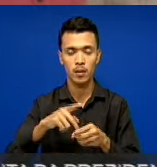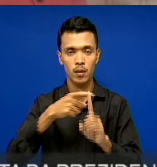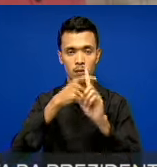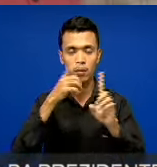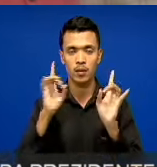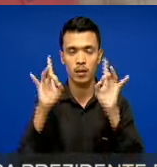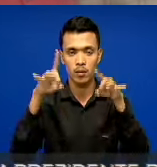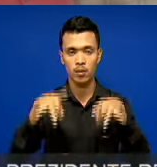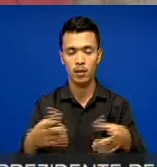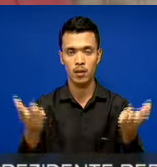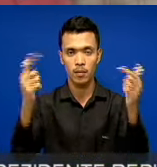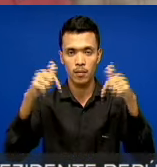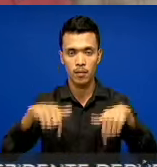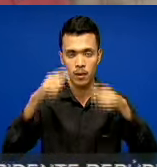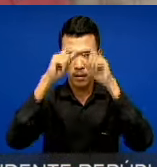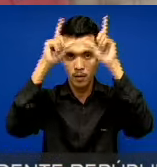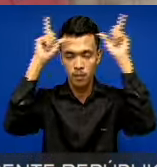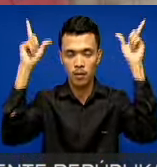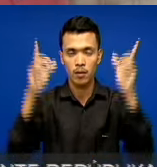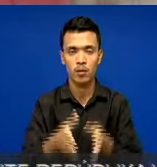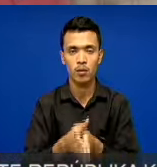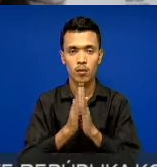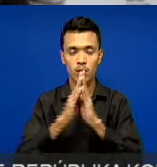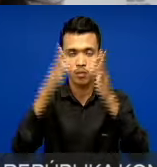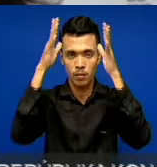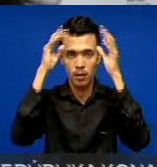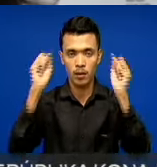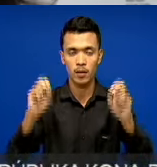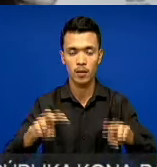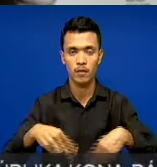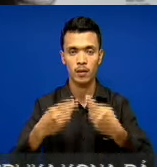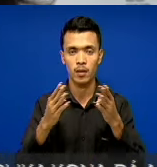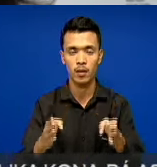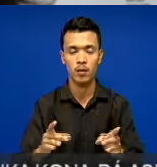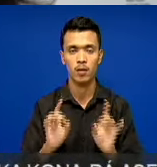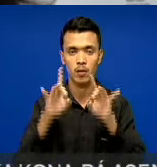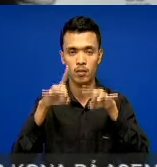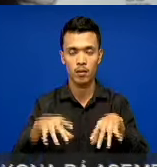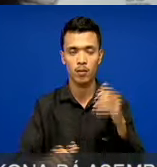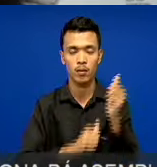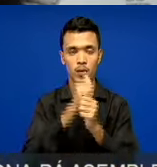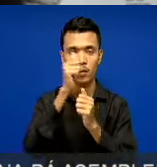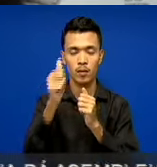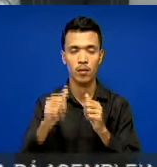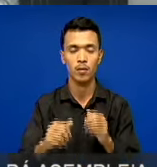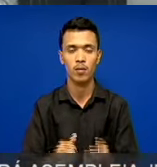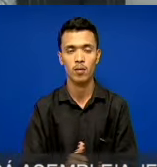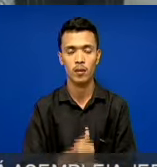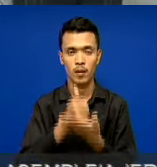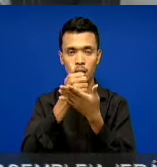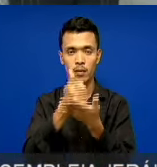Timor-Leste. Jorge Alves, russo ba presidente veterano Austrália, atuatoba veterano Tomac e Austrália, rode